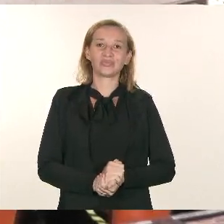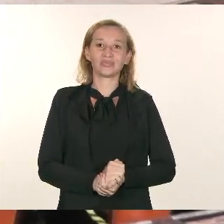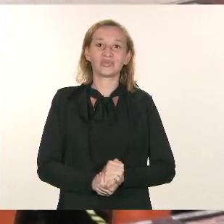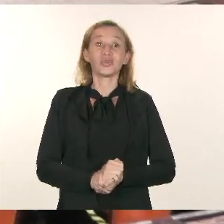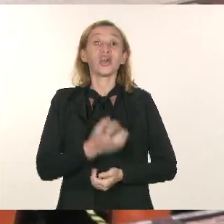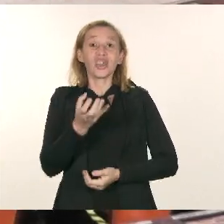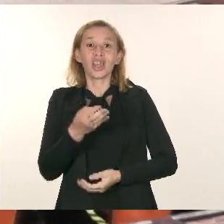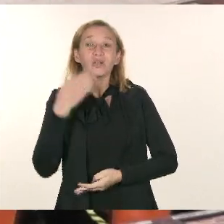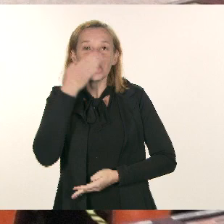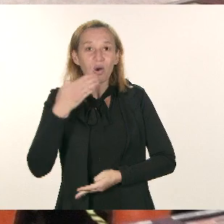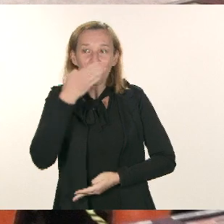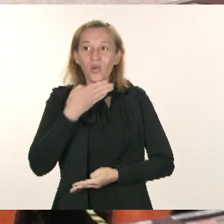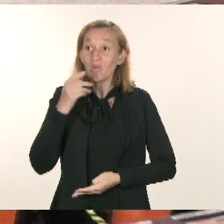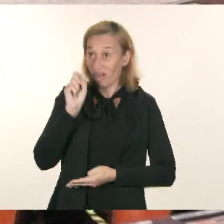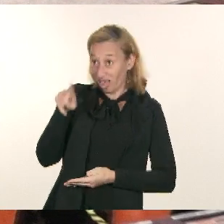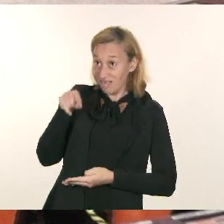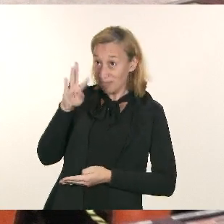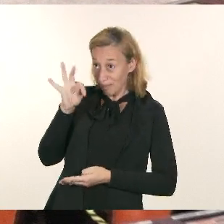Quero bolo, hein, Bebeto?